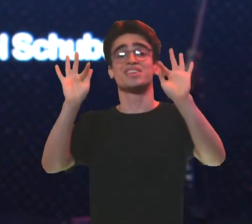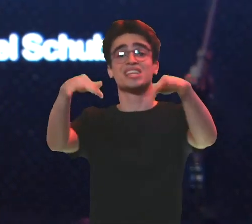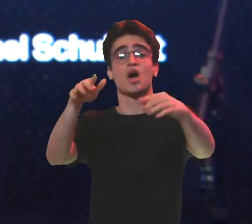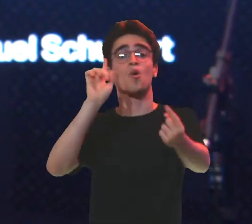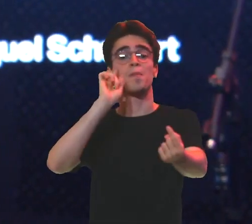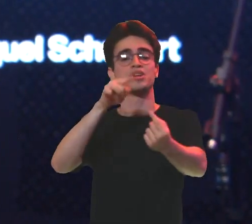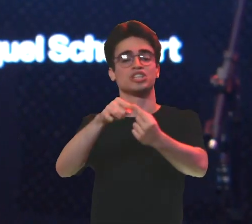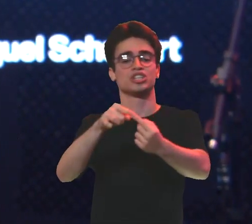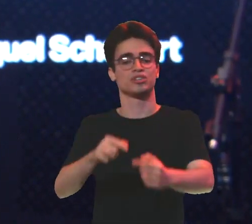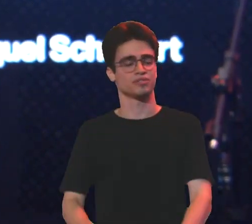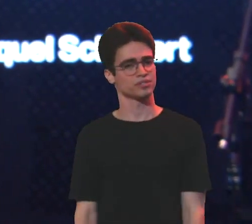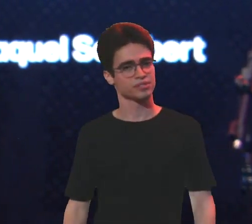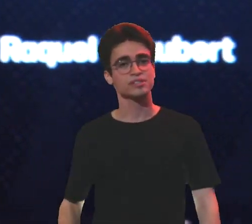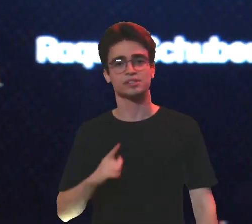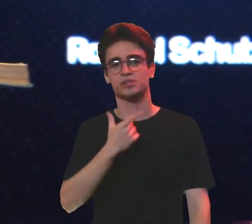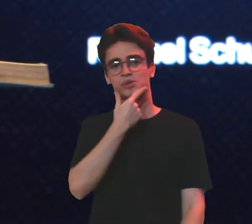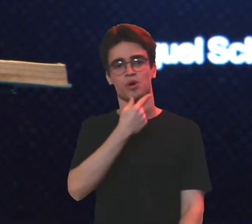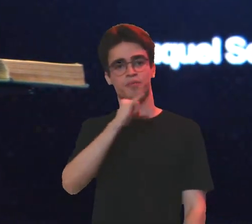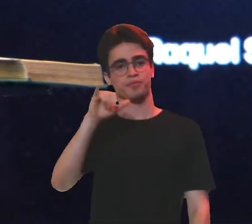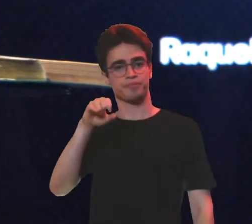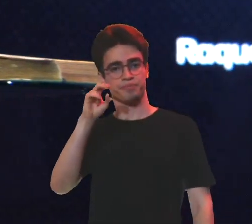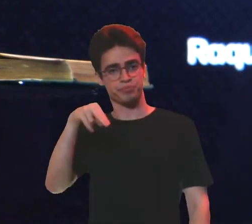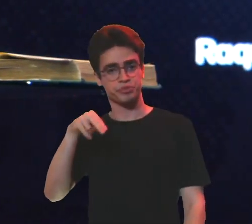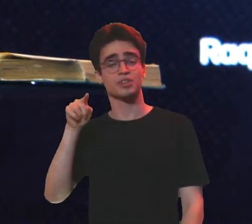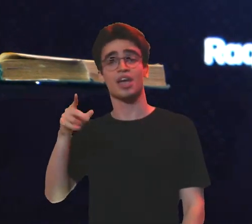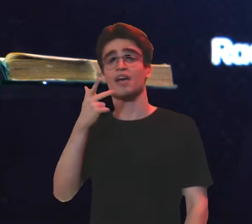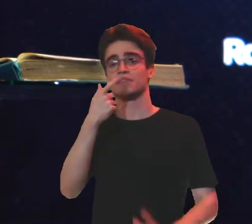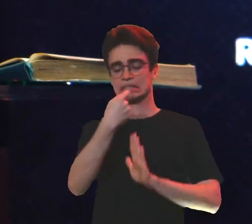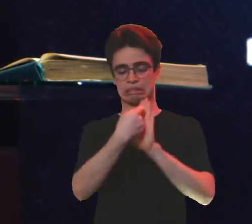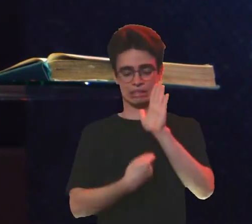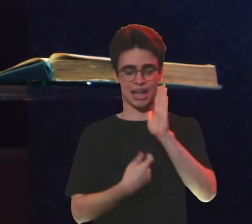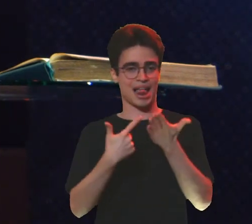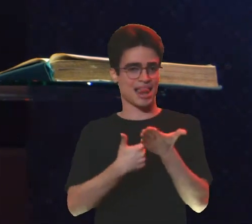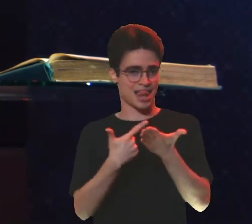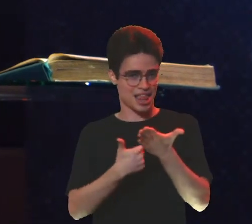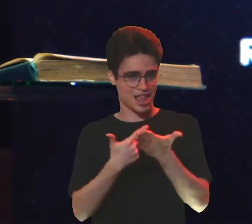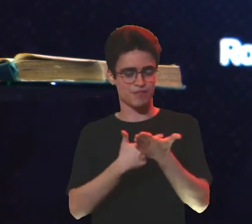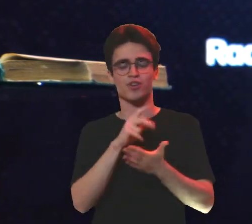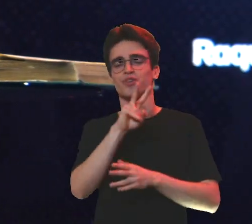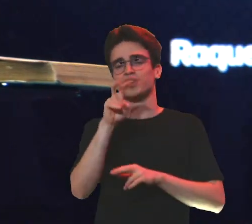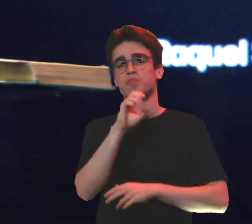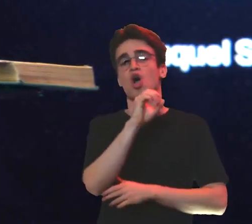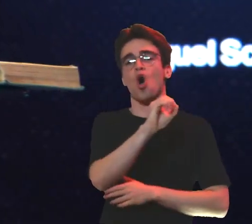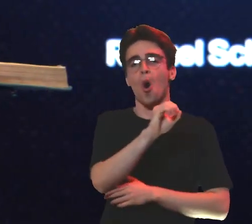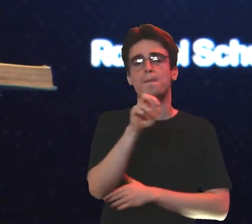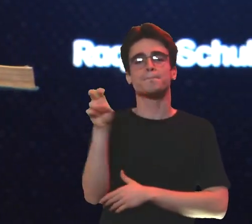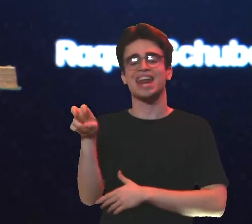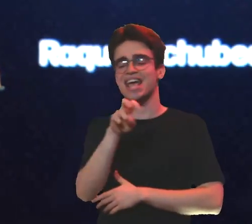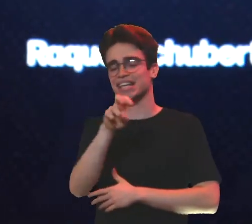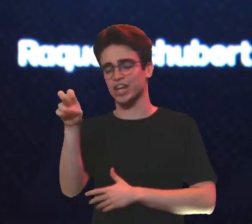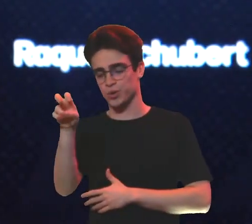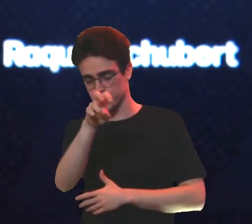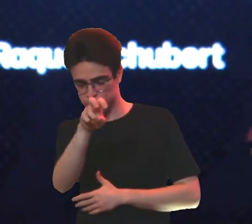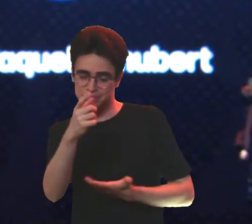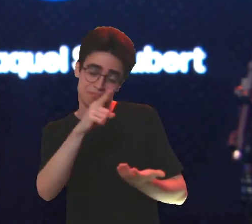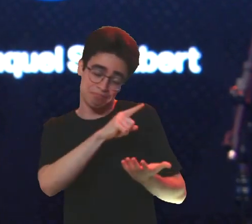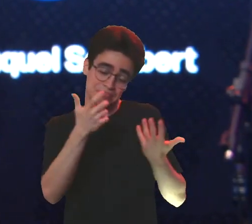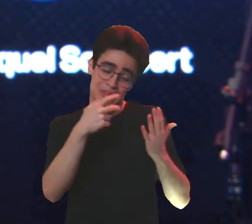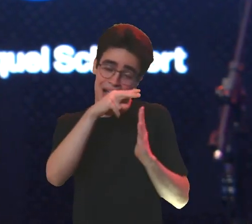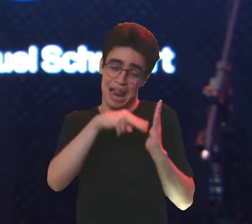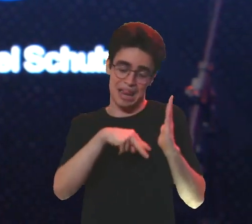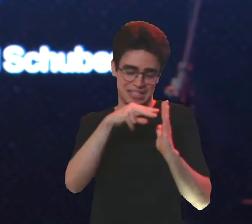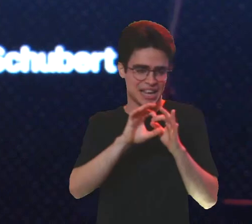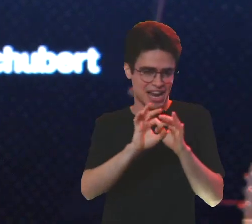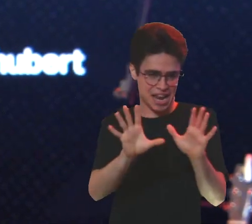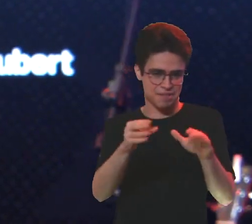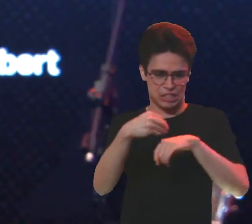final. John Bunyan, ele escreveu um livro chamado O Peregrino. Já fica aí de dica para você, se você quiser entender mais.